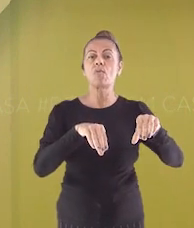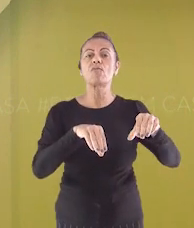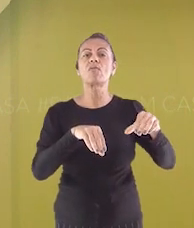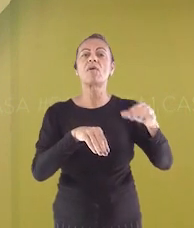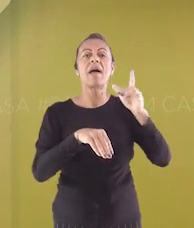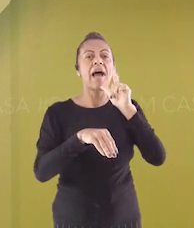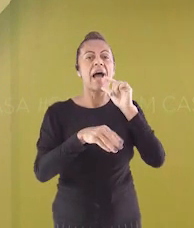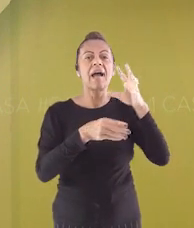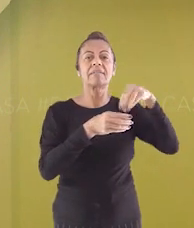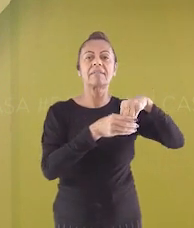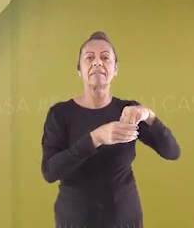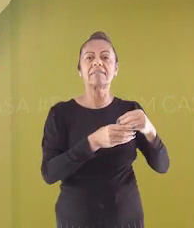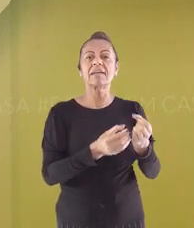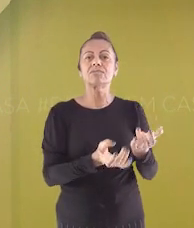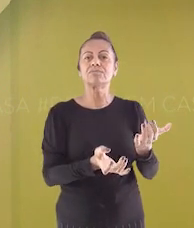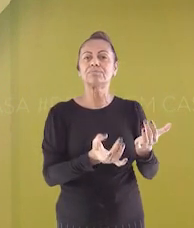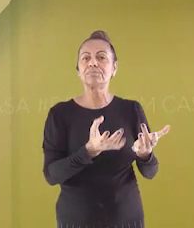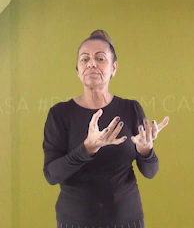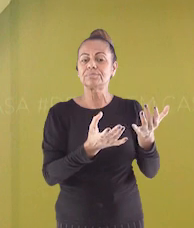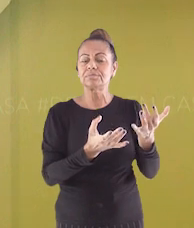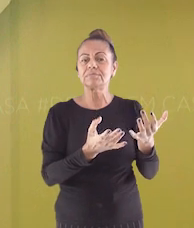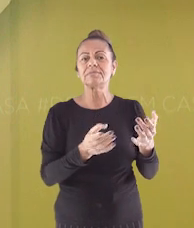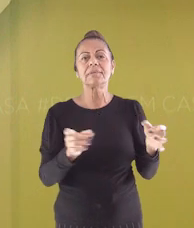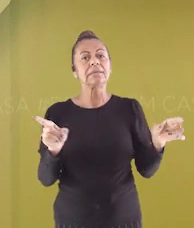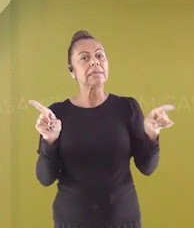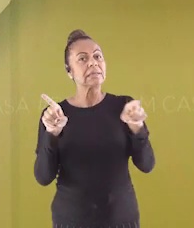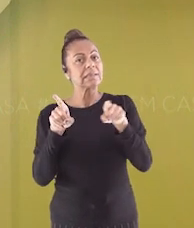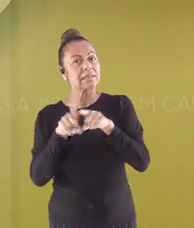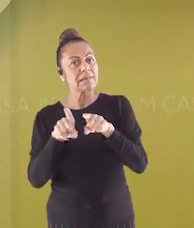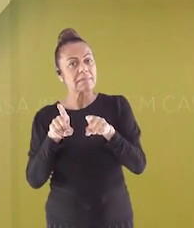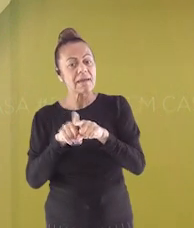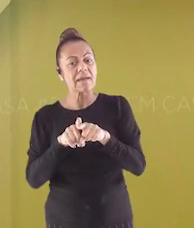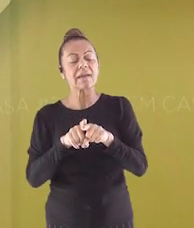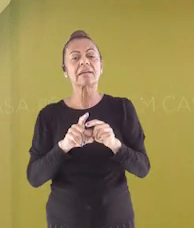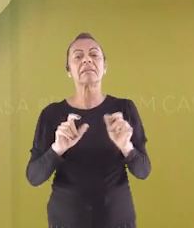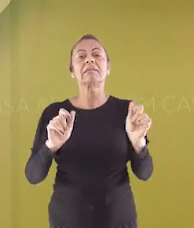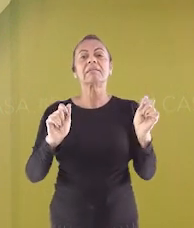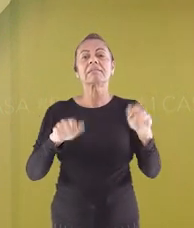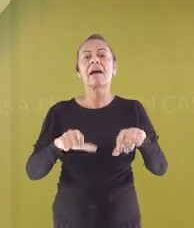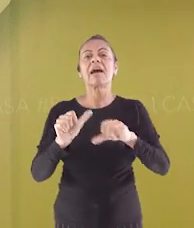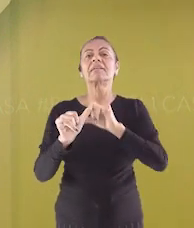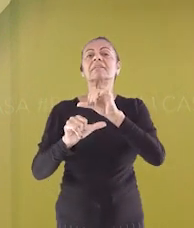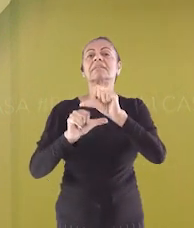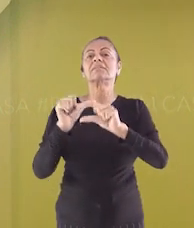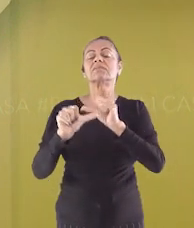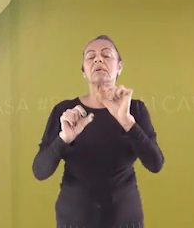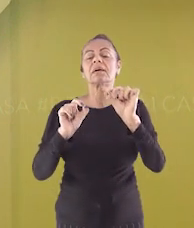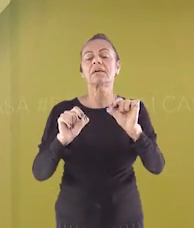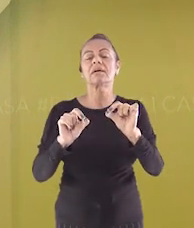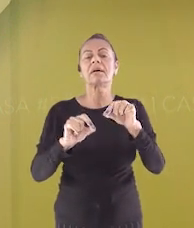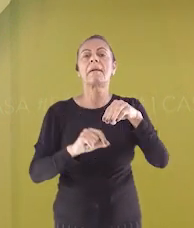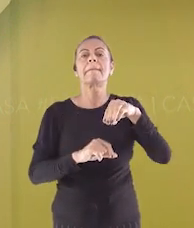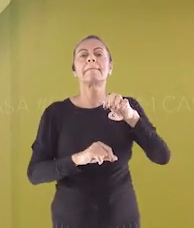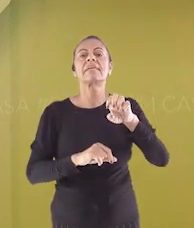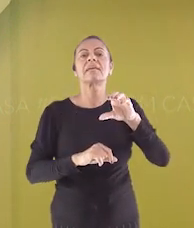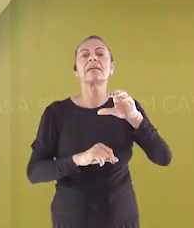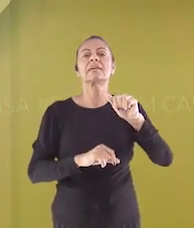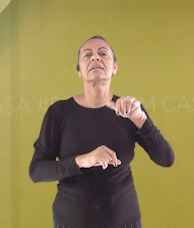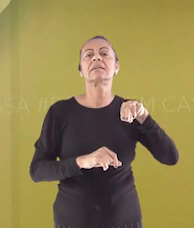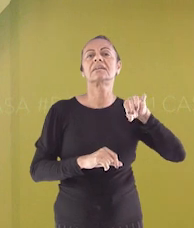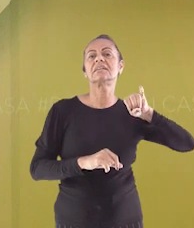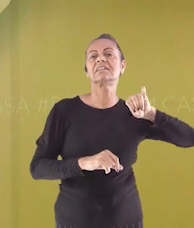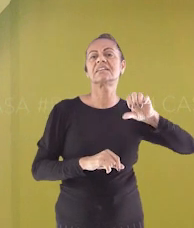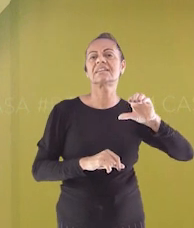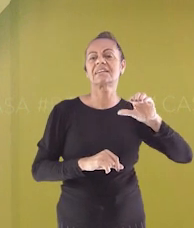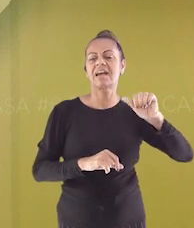Podem ocorrer também reações químicas por meio de ações mecânicas, que geram atrito entre